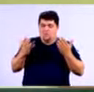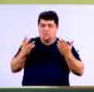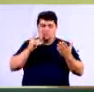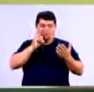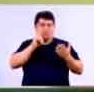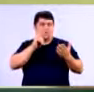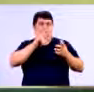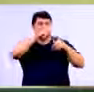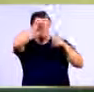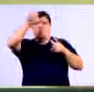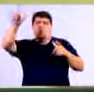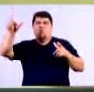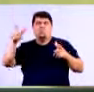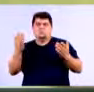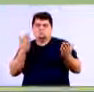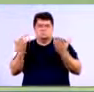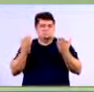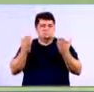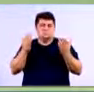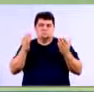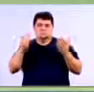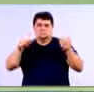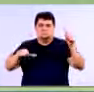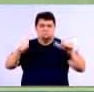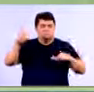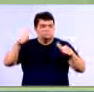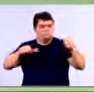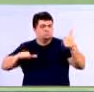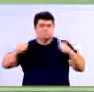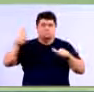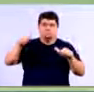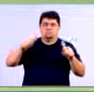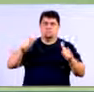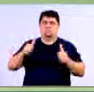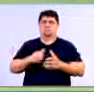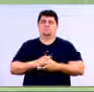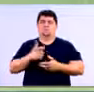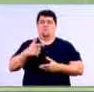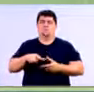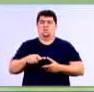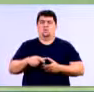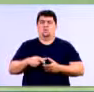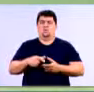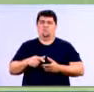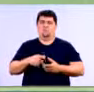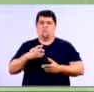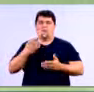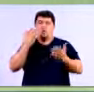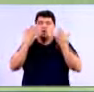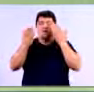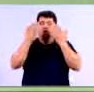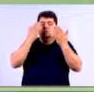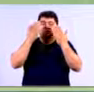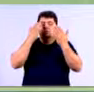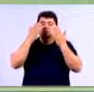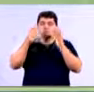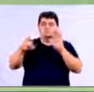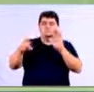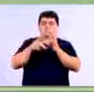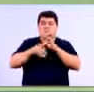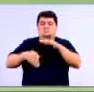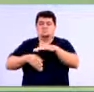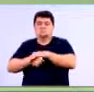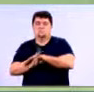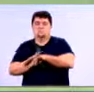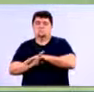do mercado. Perfeito. Logo em seguida a gente vem para... análise de cenários em projetos de investimentos.